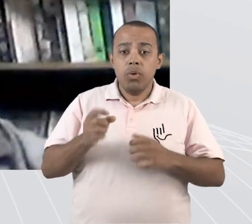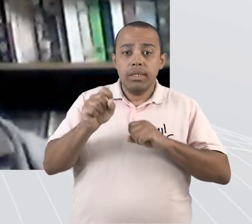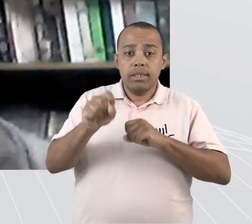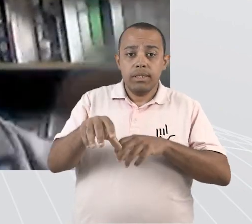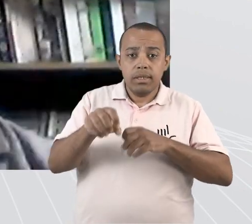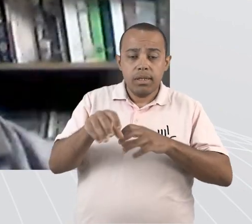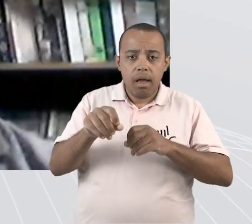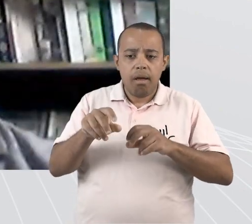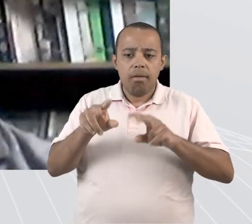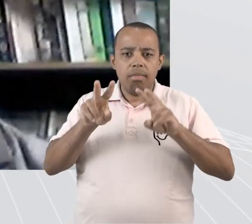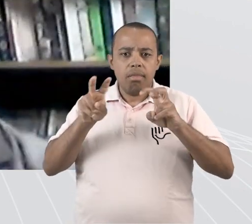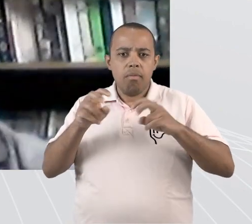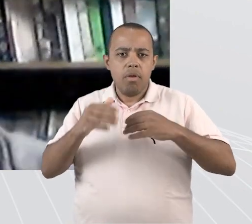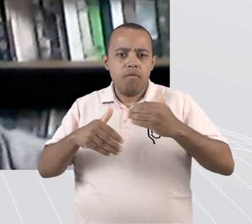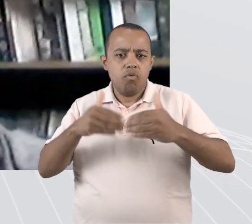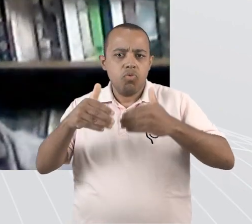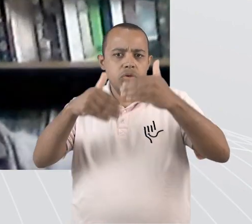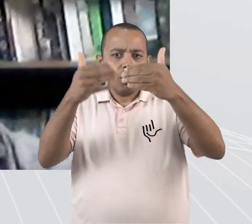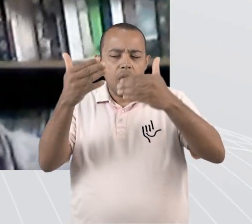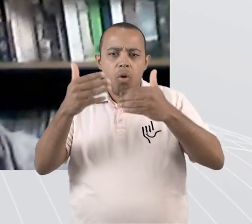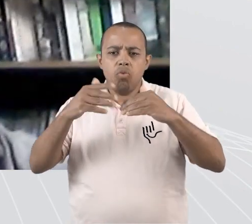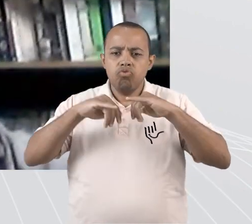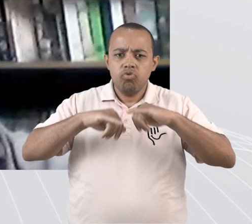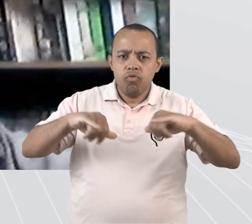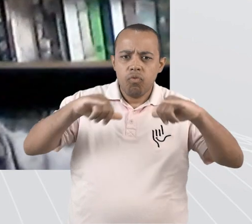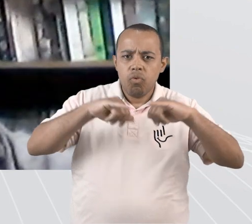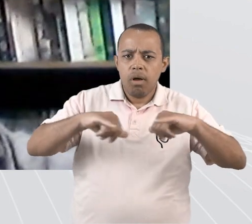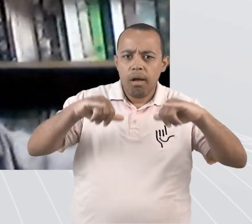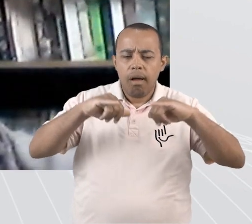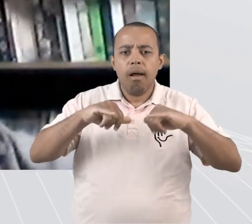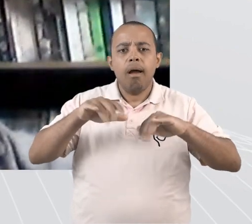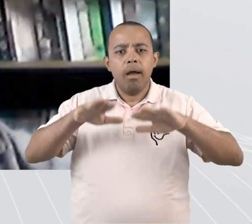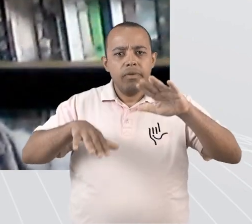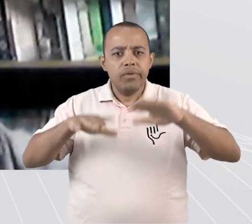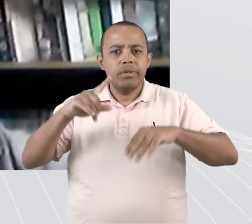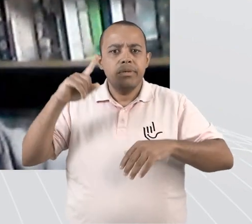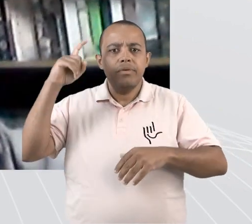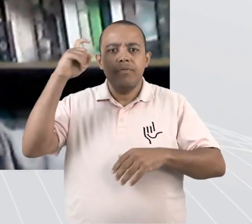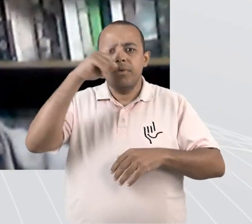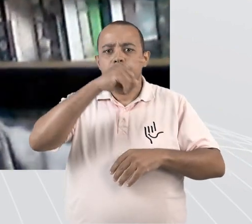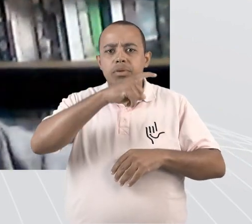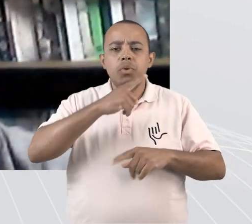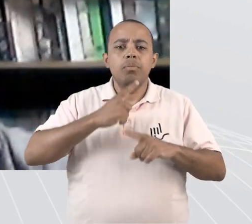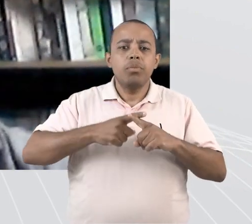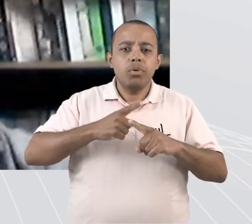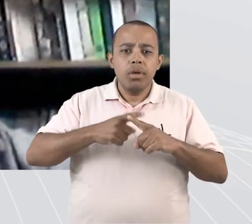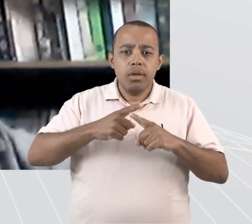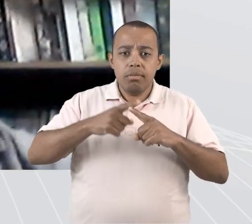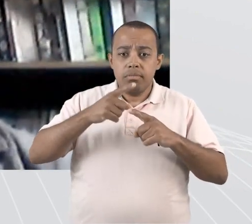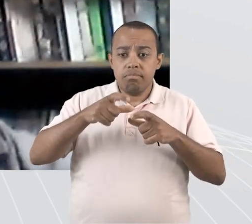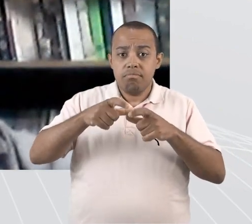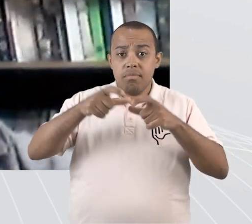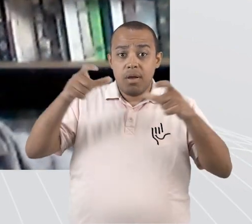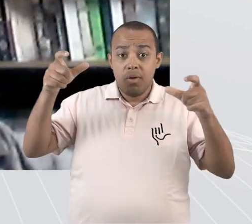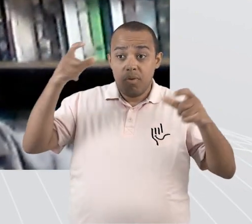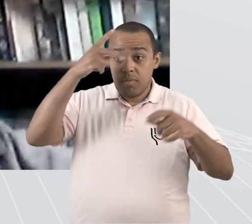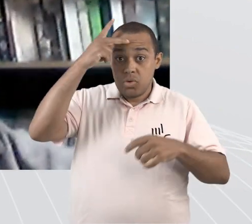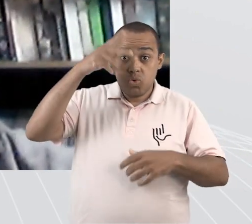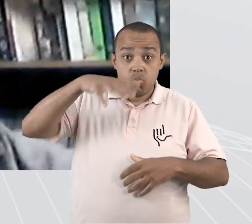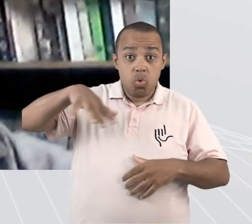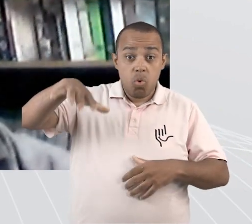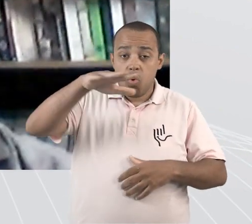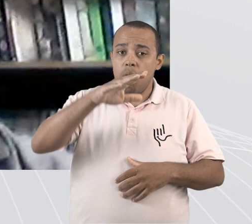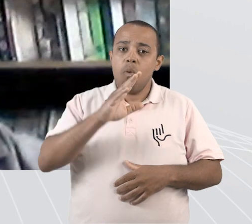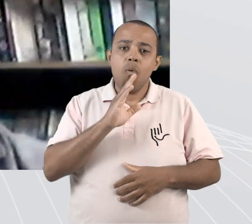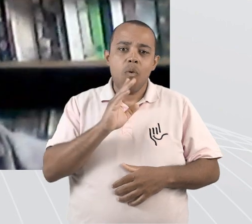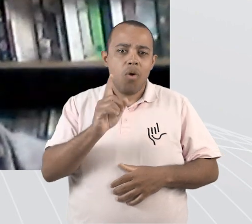e a divulgação das ideias evolutivas muitas vezes é bastante dificultada, porque há um desconhecimento muito